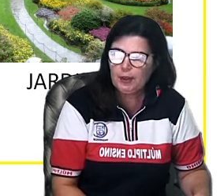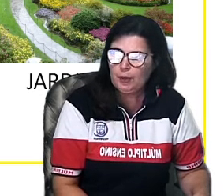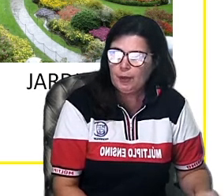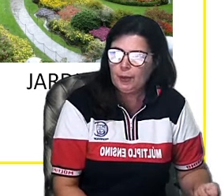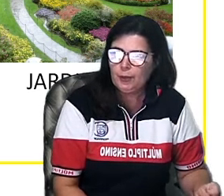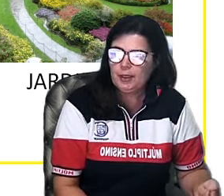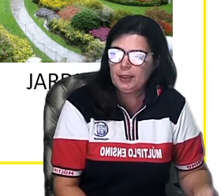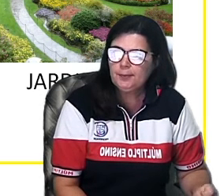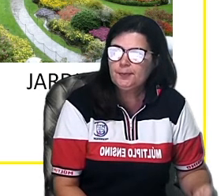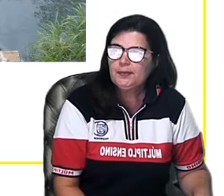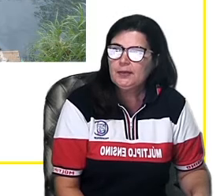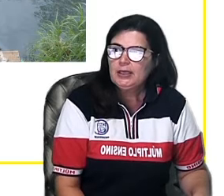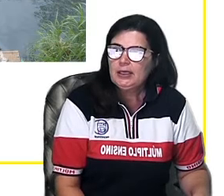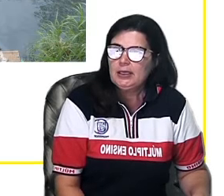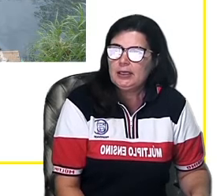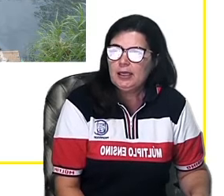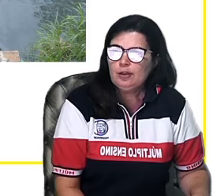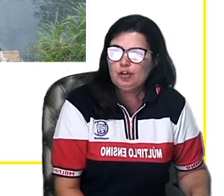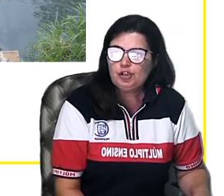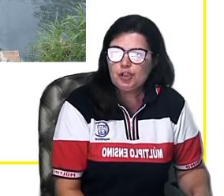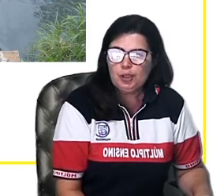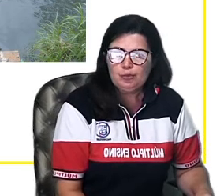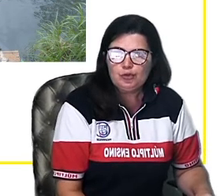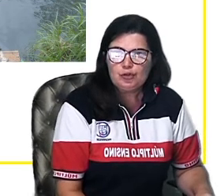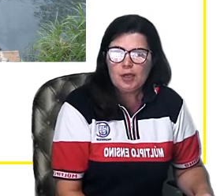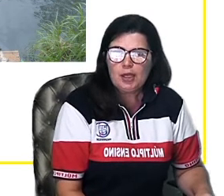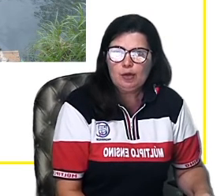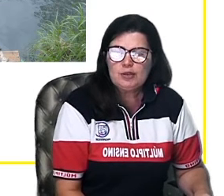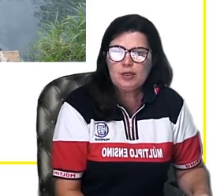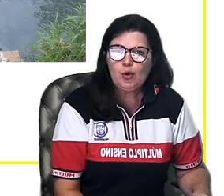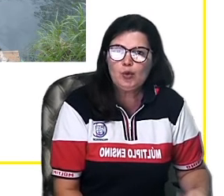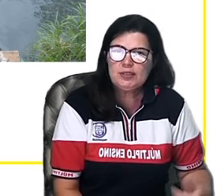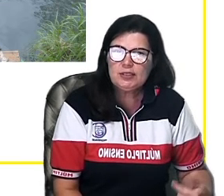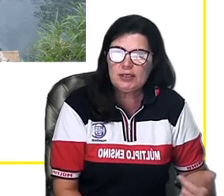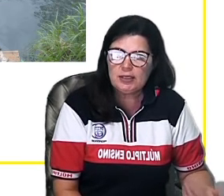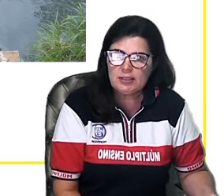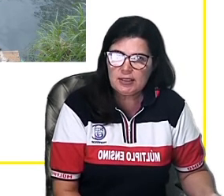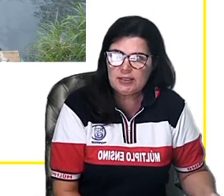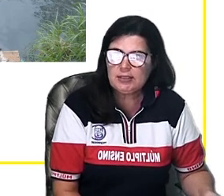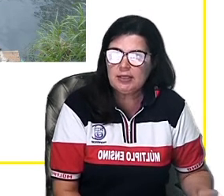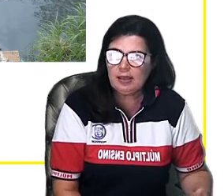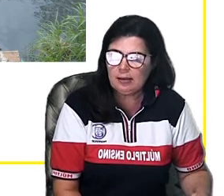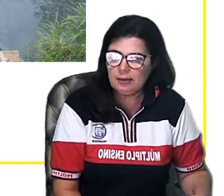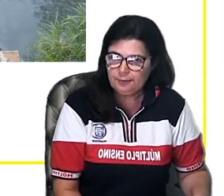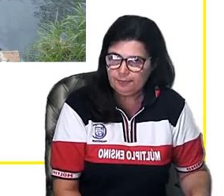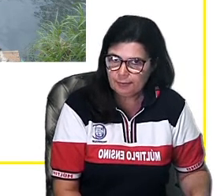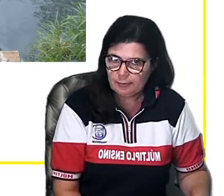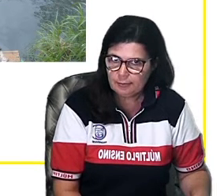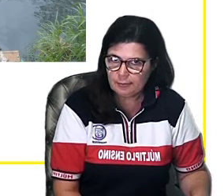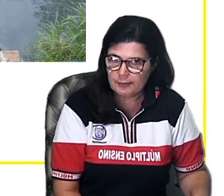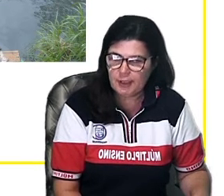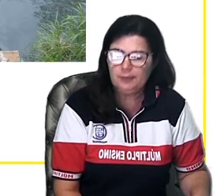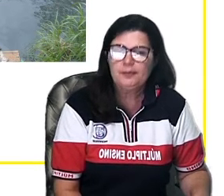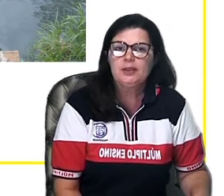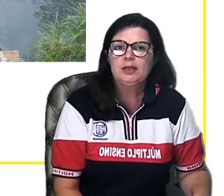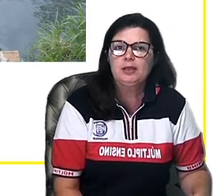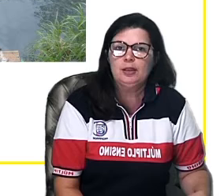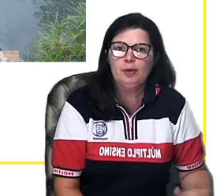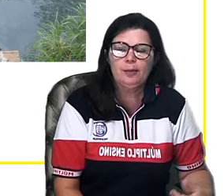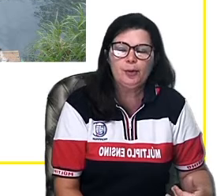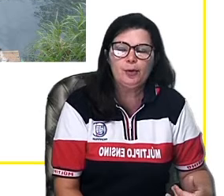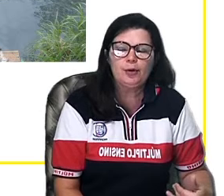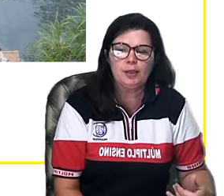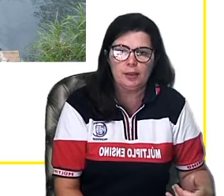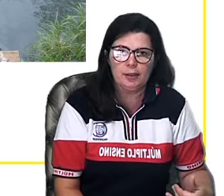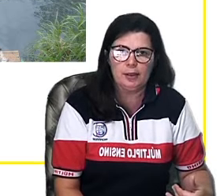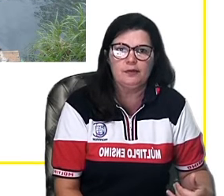espaço. Ok? E aí nós temos a nossa consciência cidadã, né?